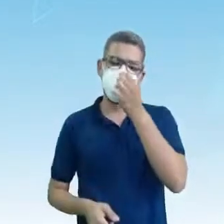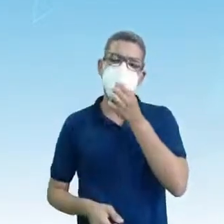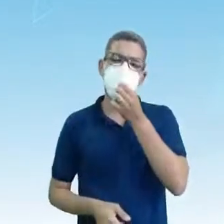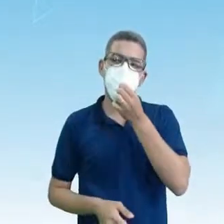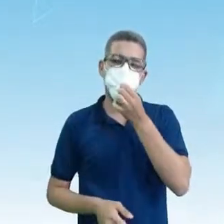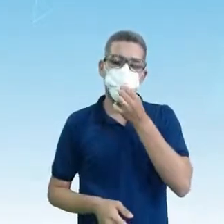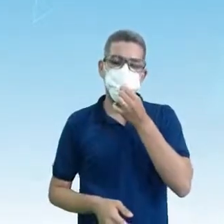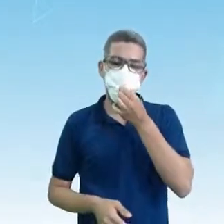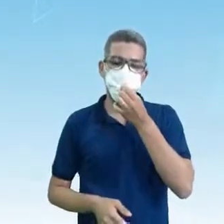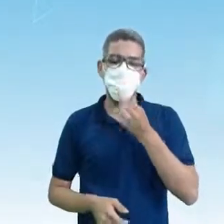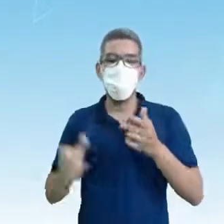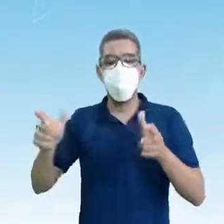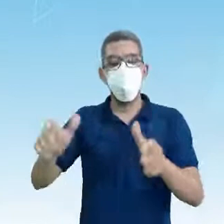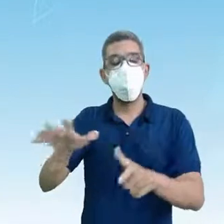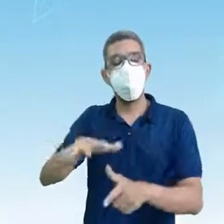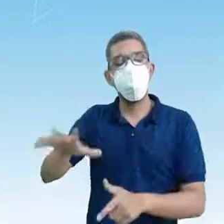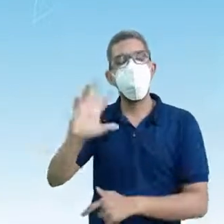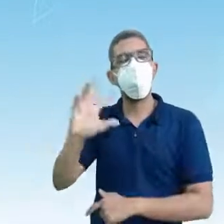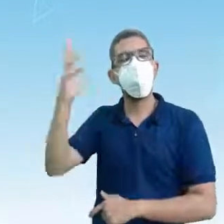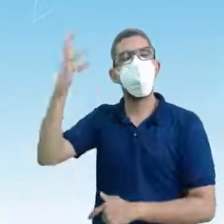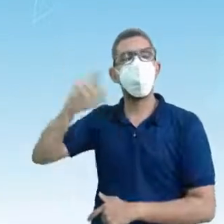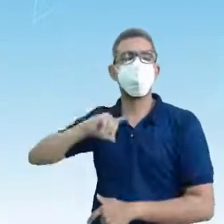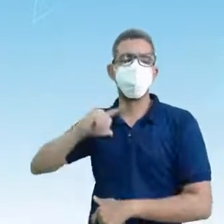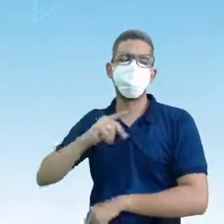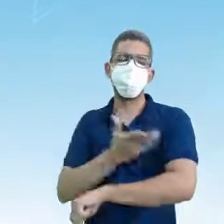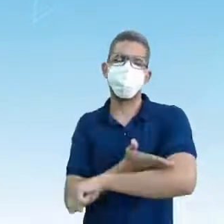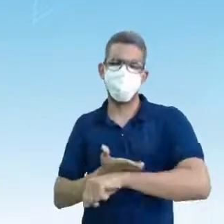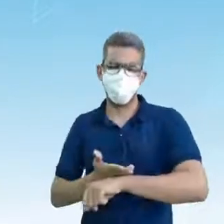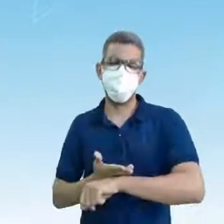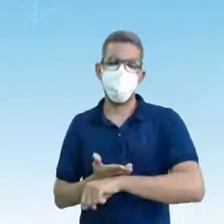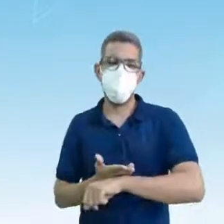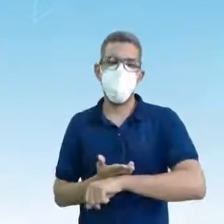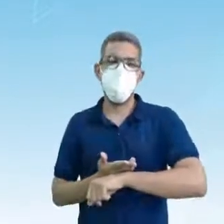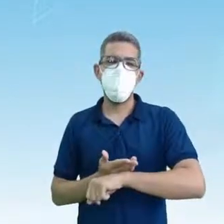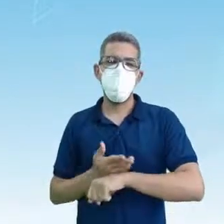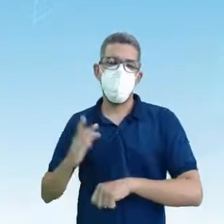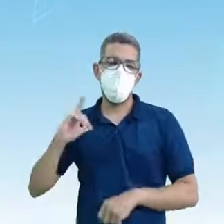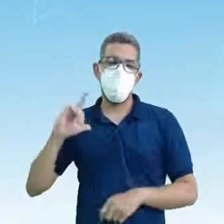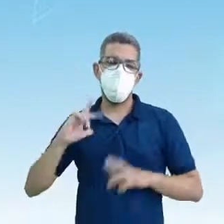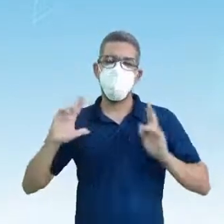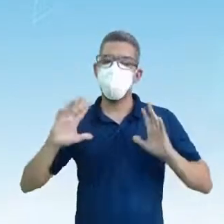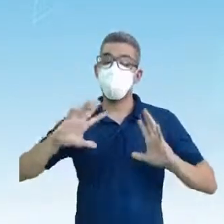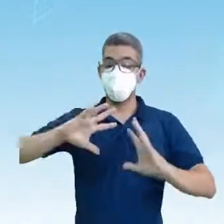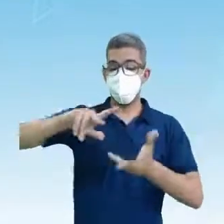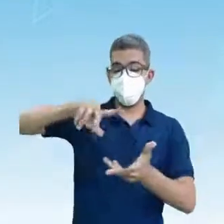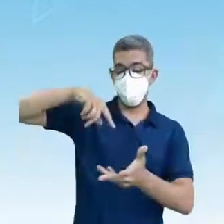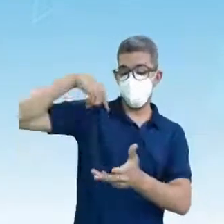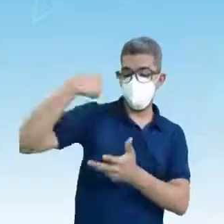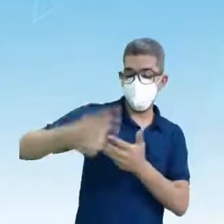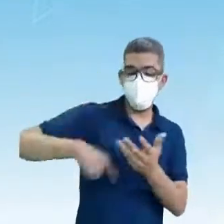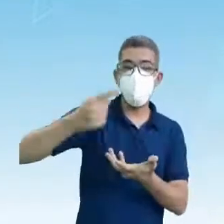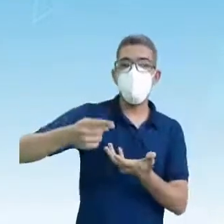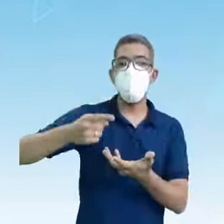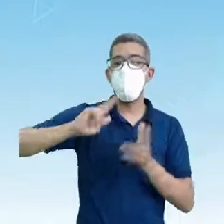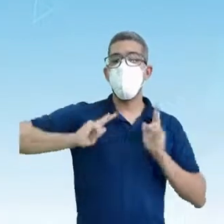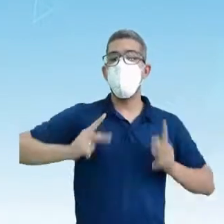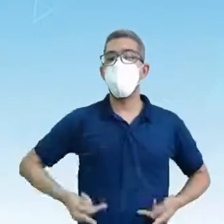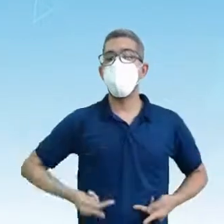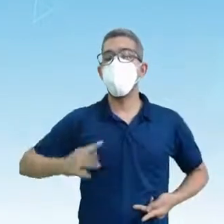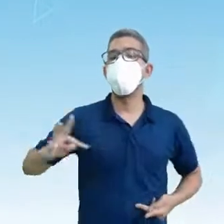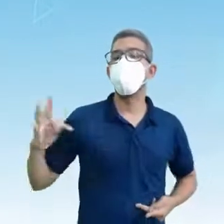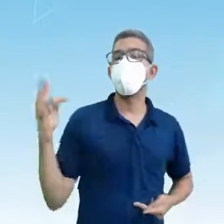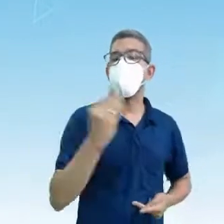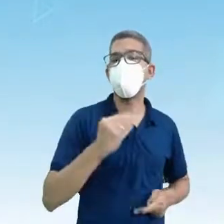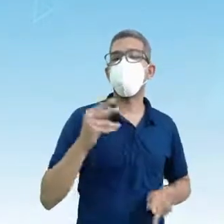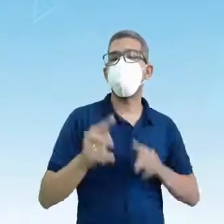se torna aí cada vez mais frequente no âmbito mundial. Por quê? As populações elas